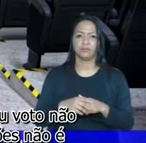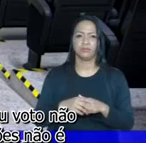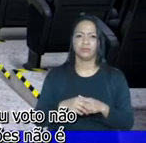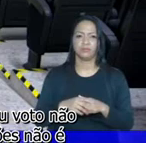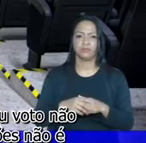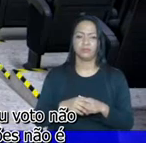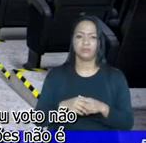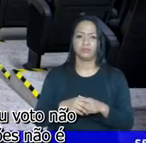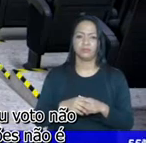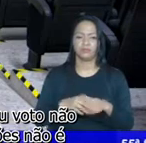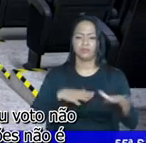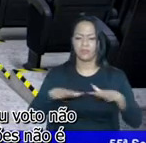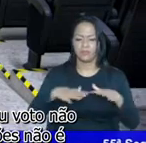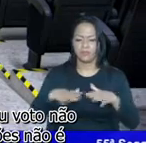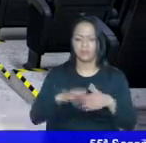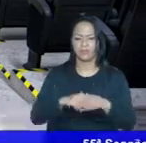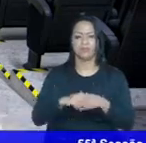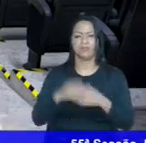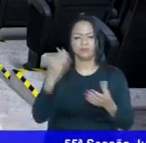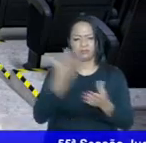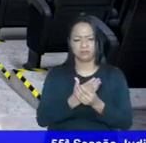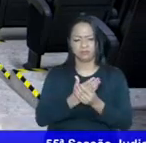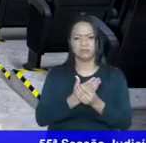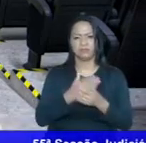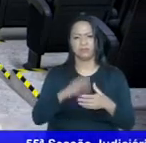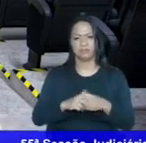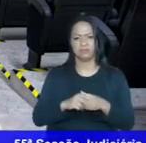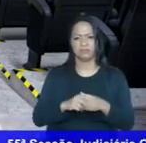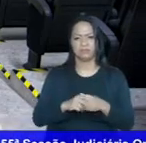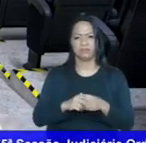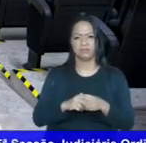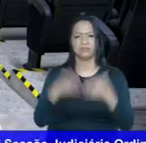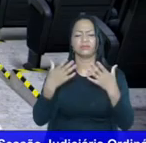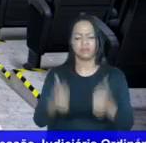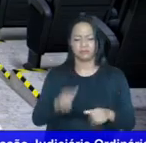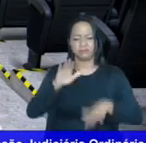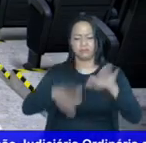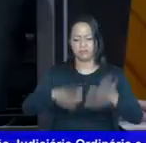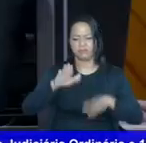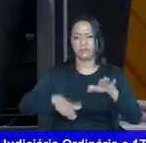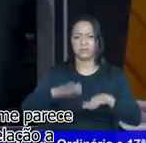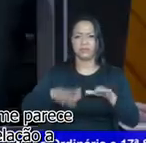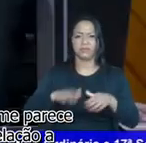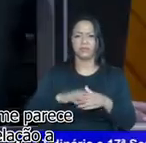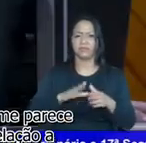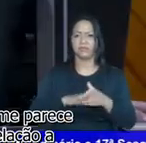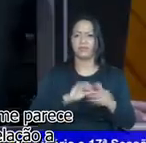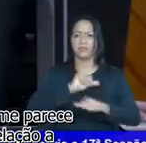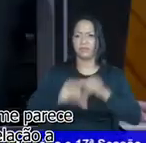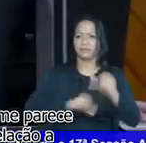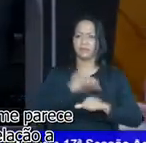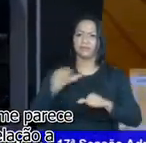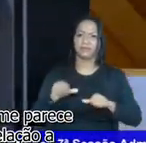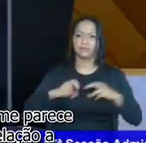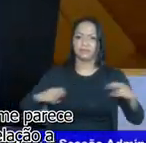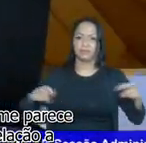a dinâmica das sessões, não é? Ela é uma dinâmica que permite, às vezes, mudança de